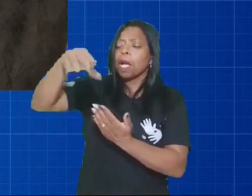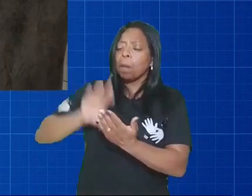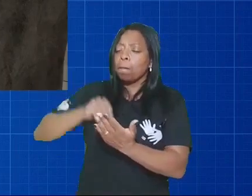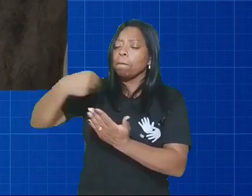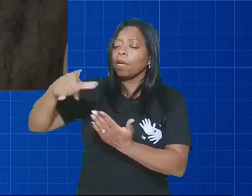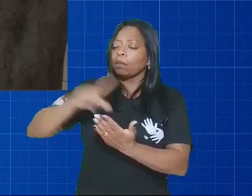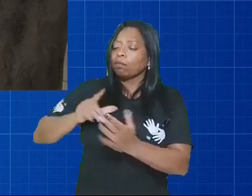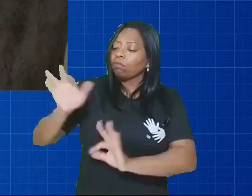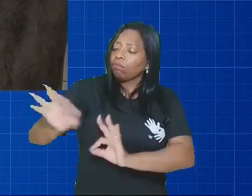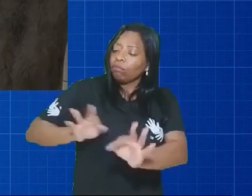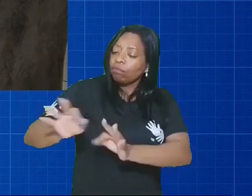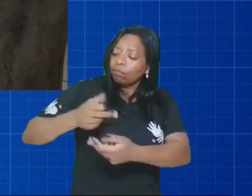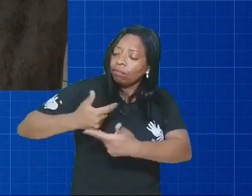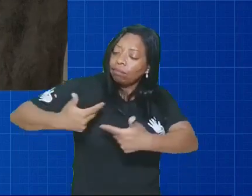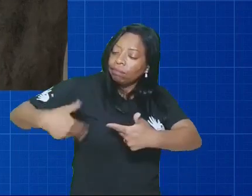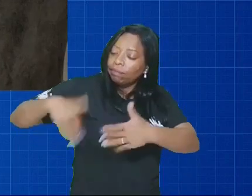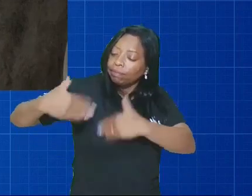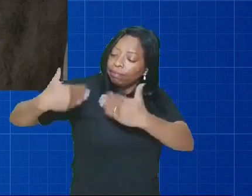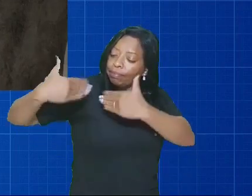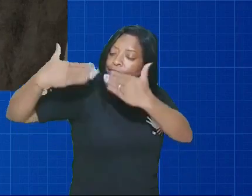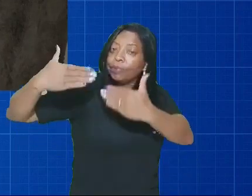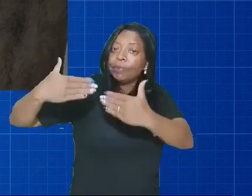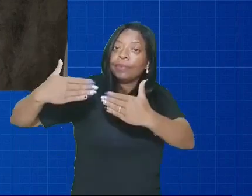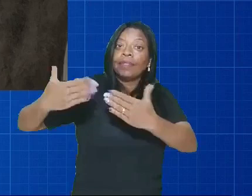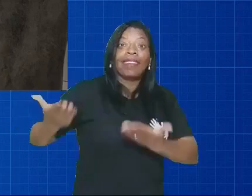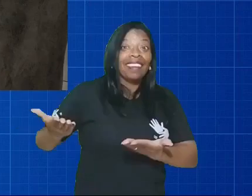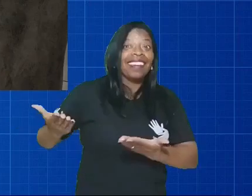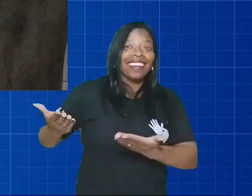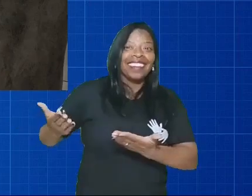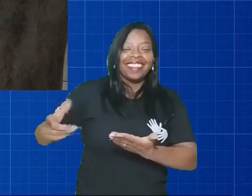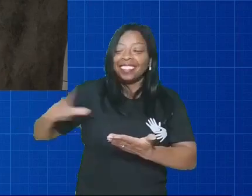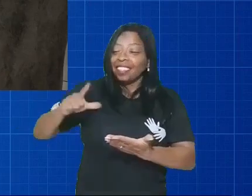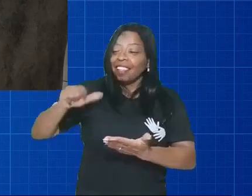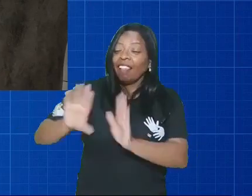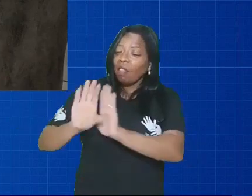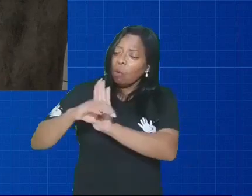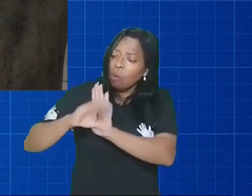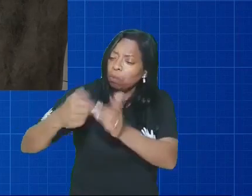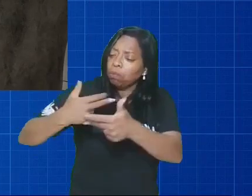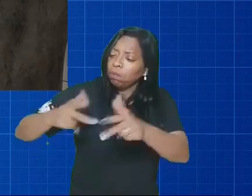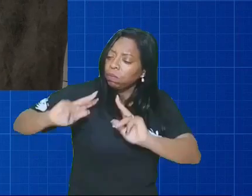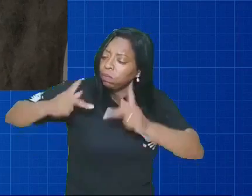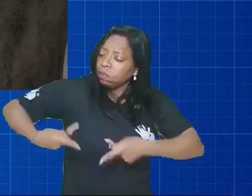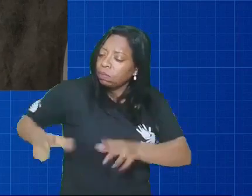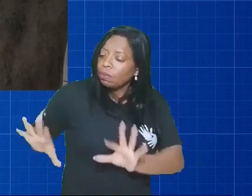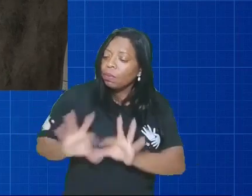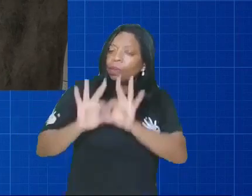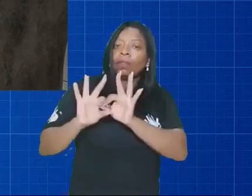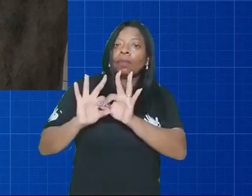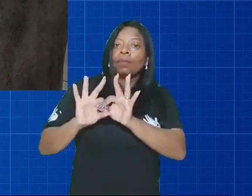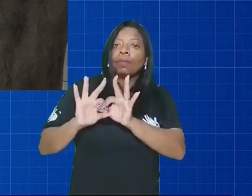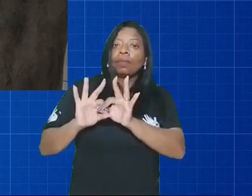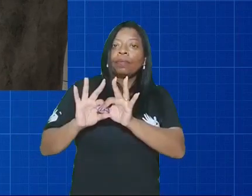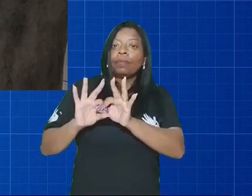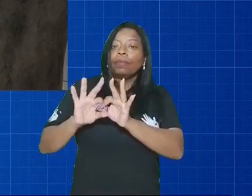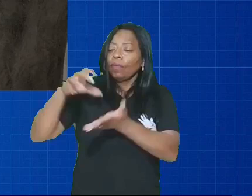seus ramos e projetos, e que esses projetos tenham uma base conceitual humana e uma base conceitual